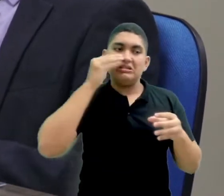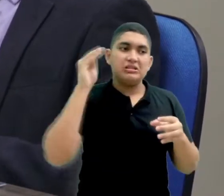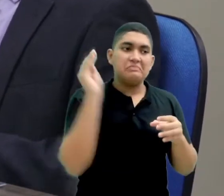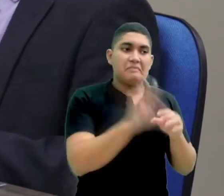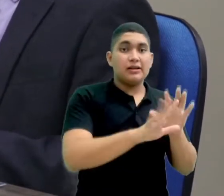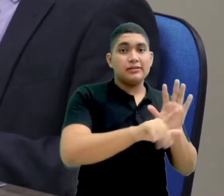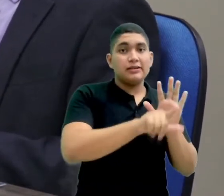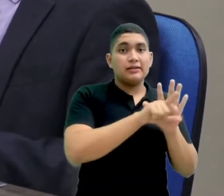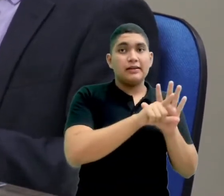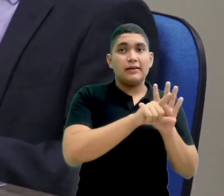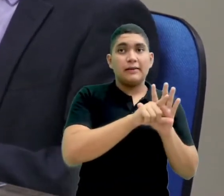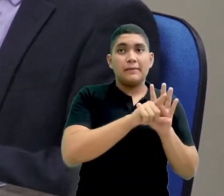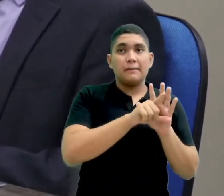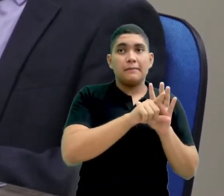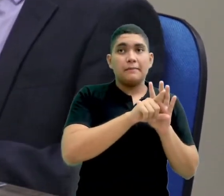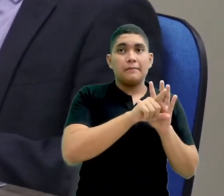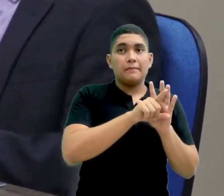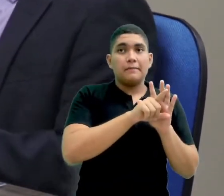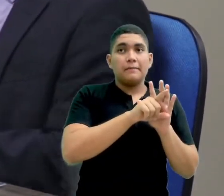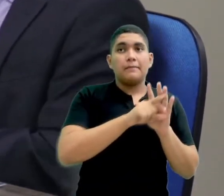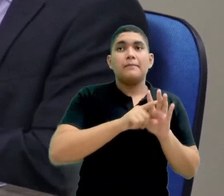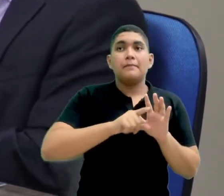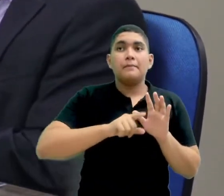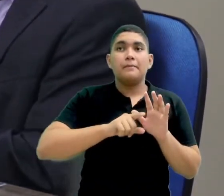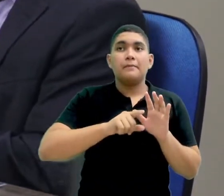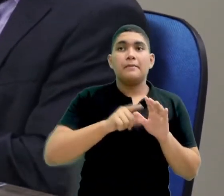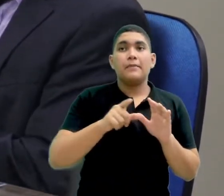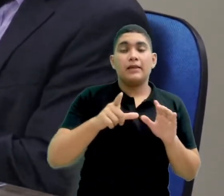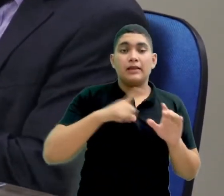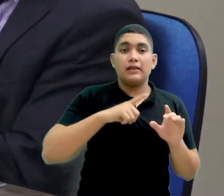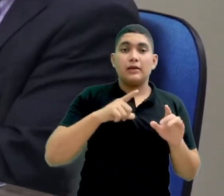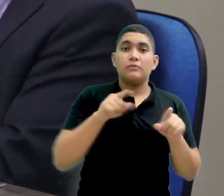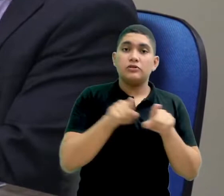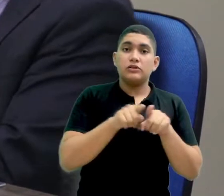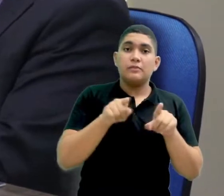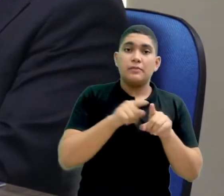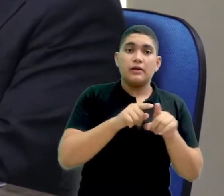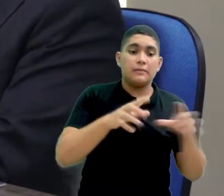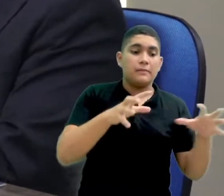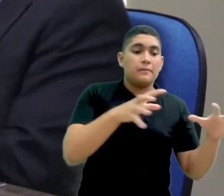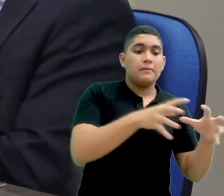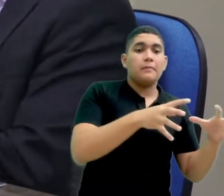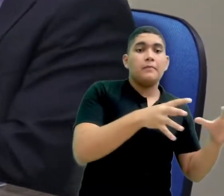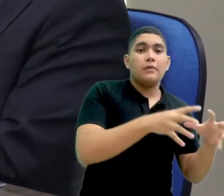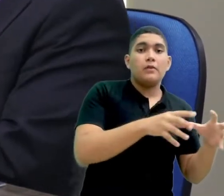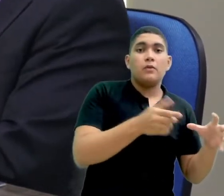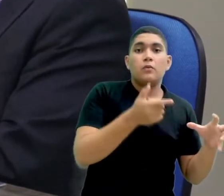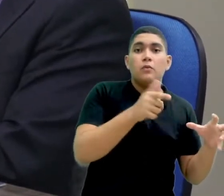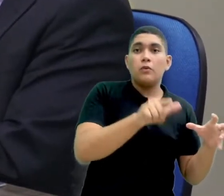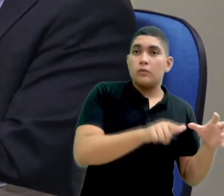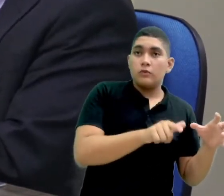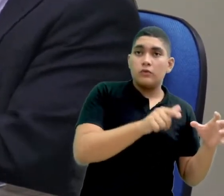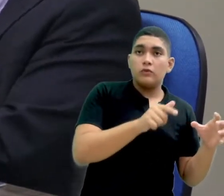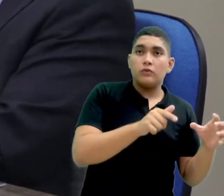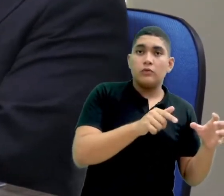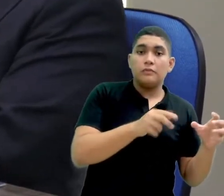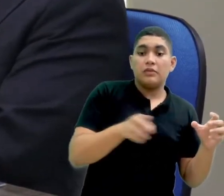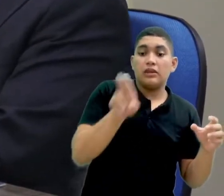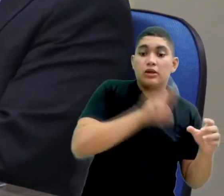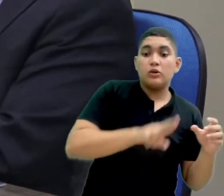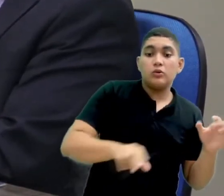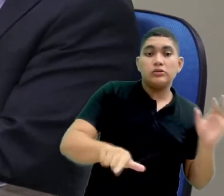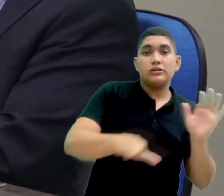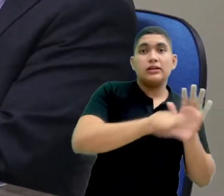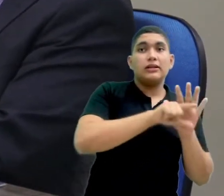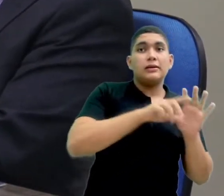completamente. São os antinomistas, como nós vimos, e nós temos aqueles que se apegam à lei em todos os seus aspectos para a salvação,